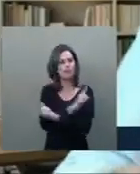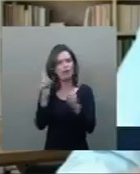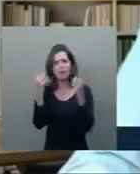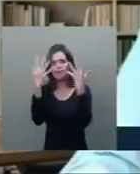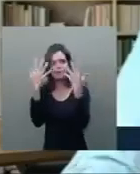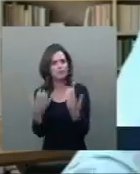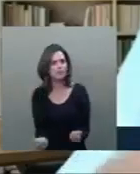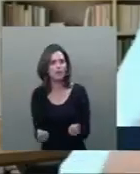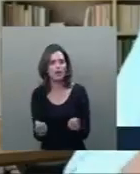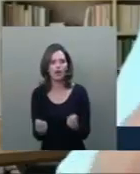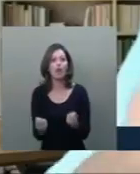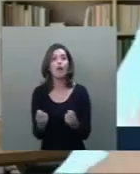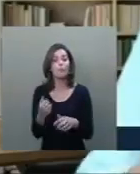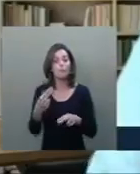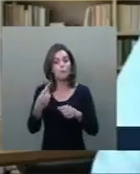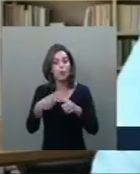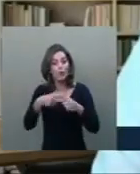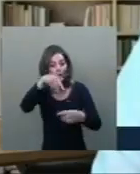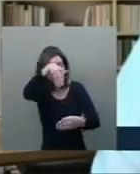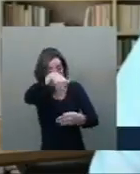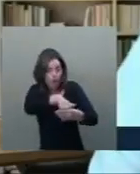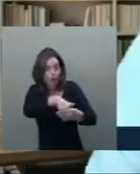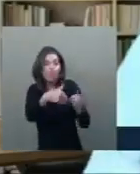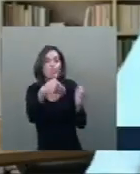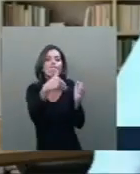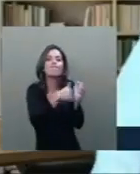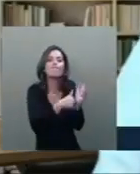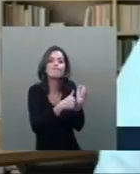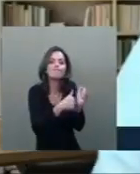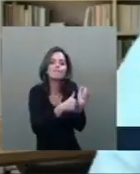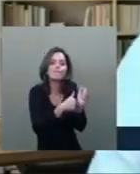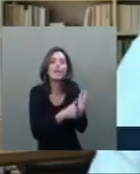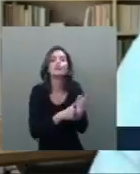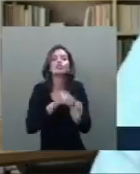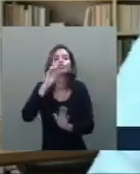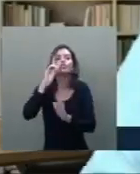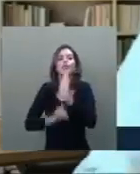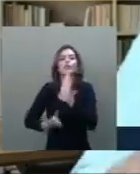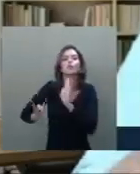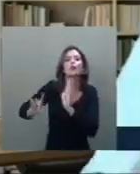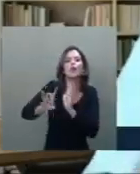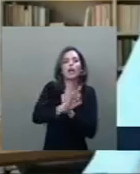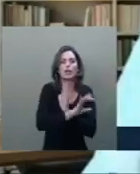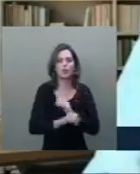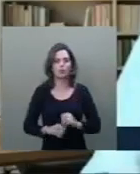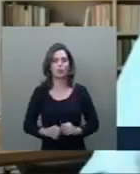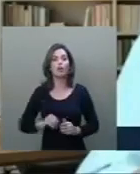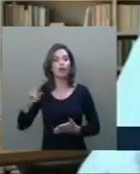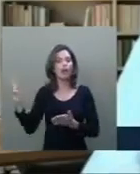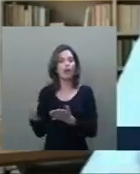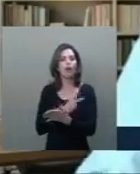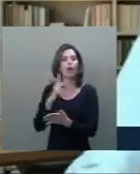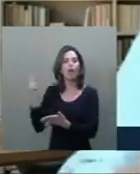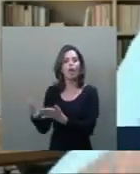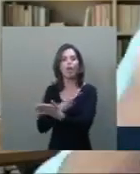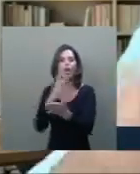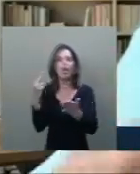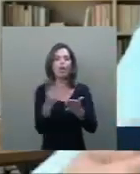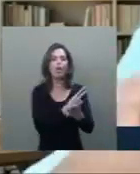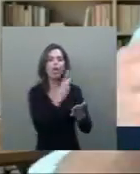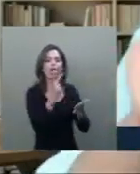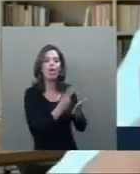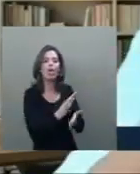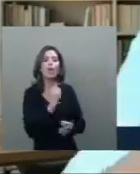é secreto e é um direito de cada um. O segundo é dizer que estão ocorrendo muitos casos de xenofobia contra